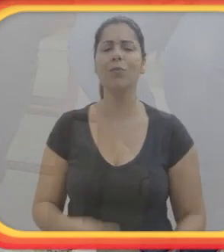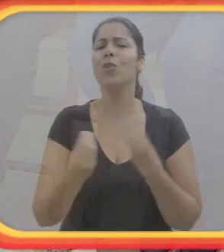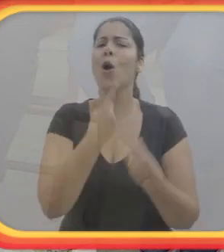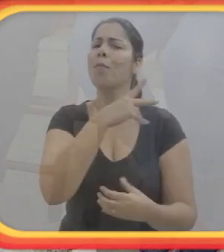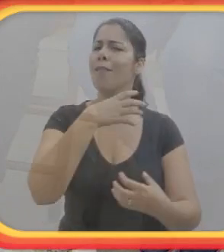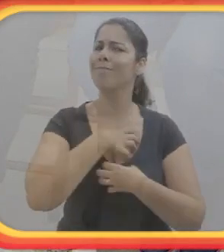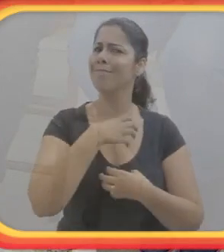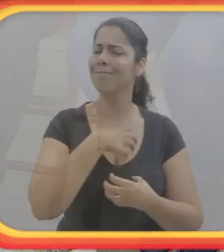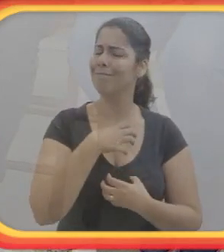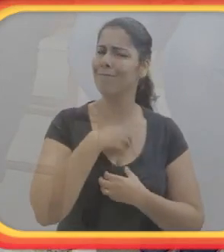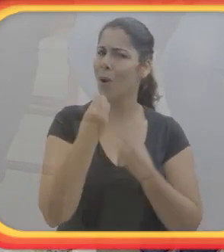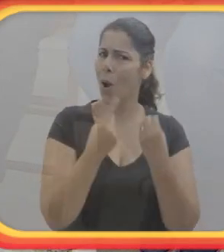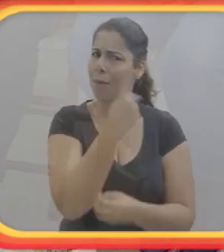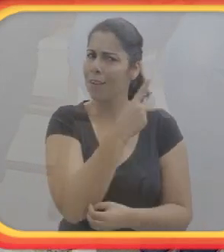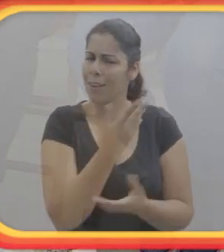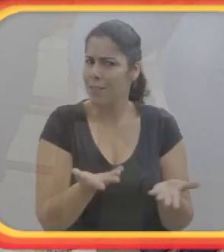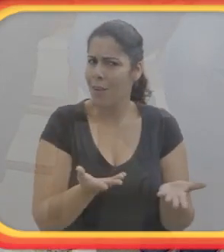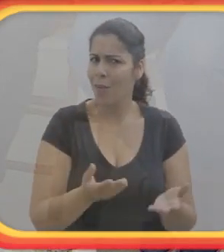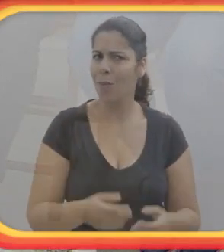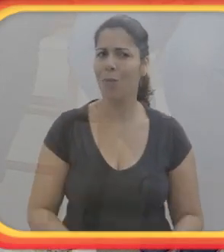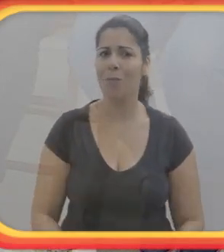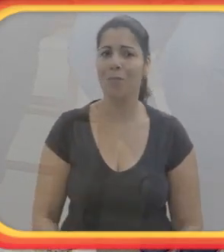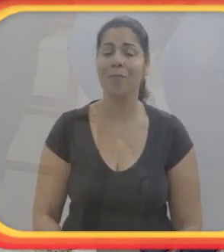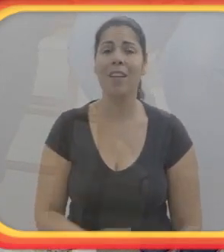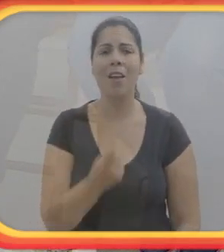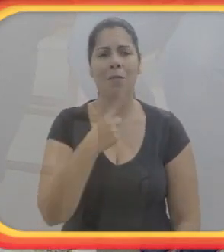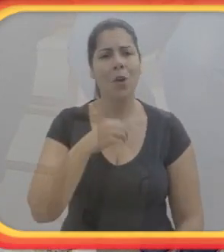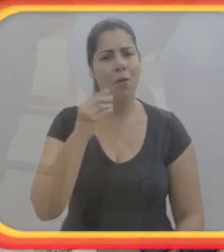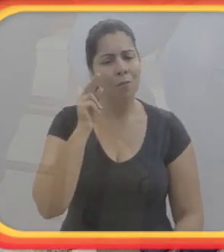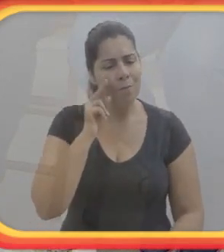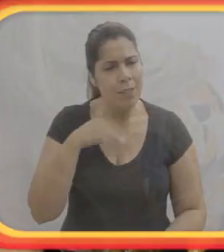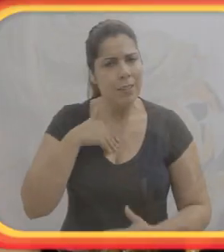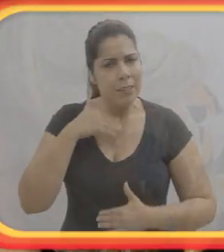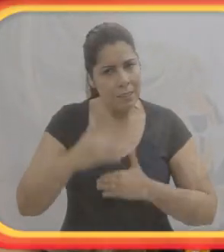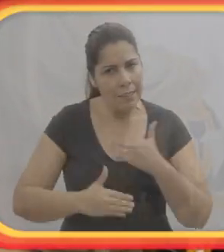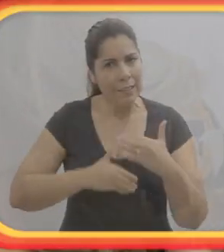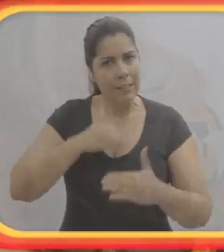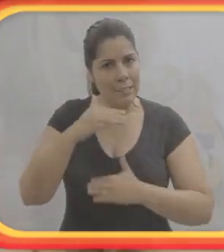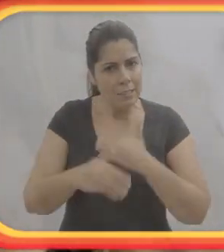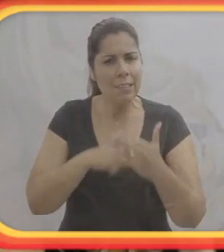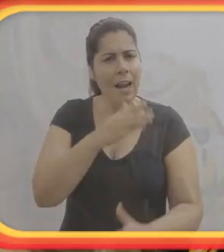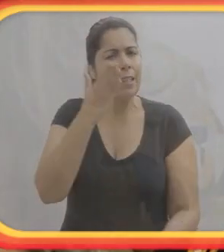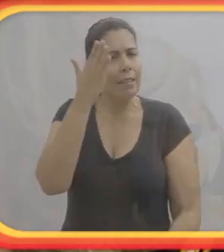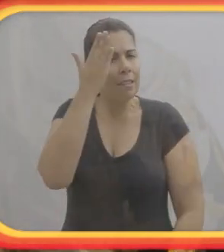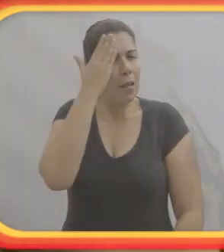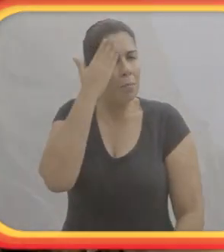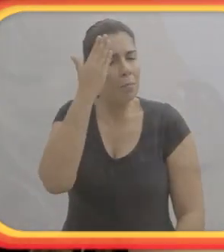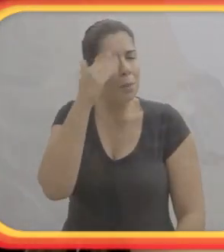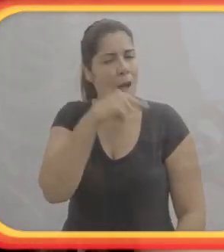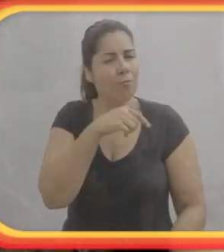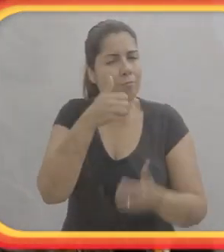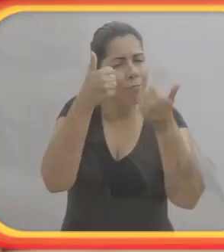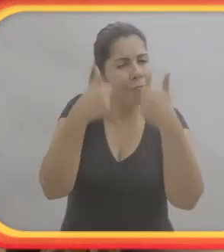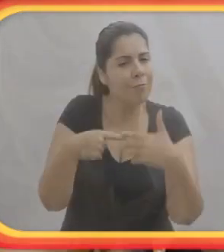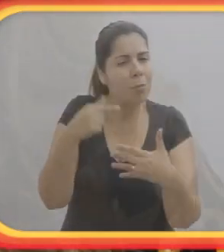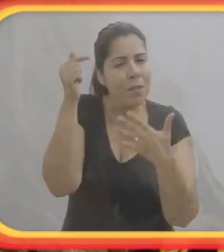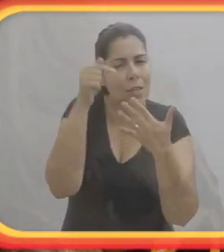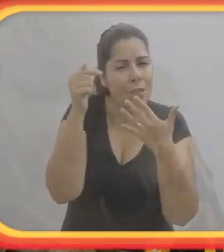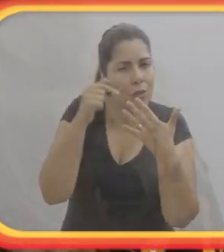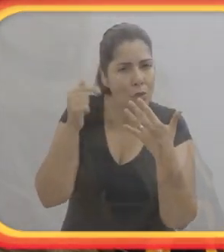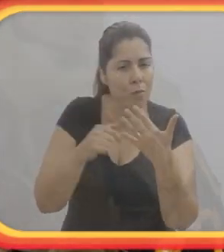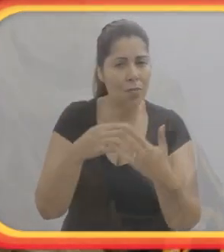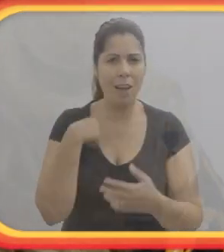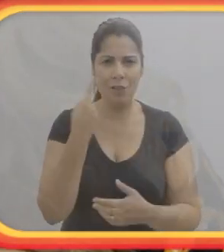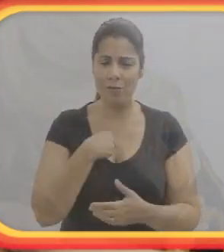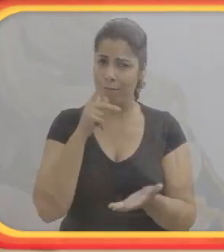autismo agora em agosto último, né? Como foi a reação dele? Ele vinha construindo, né? Ele sabia